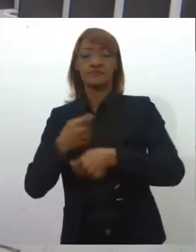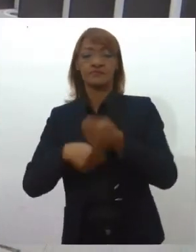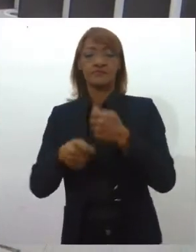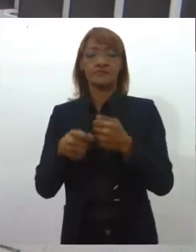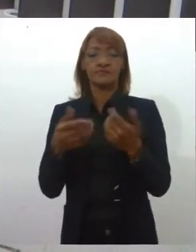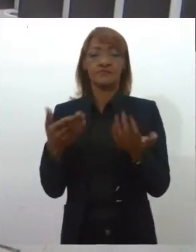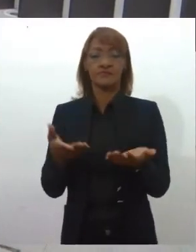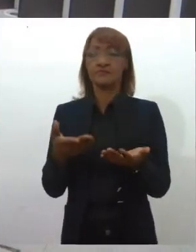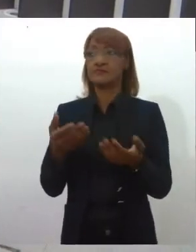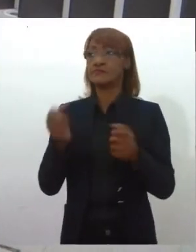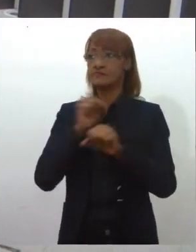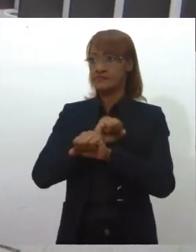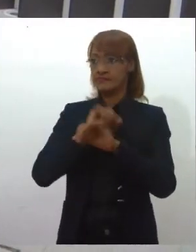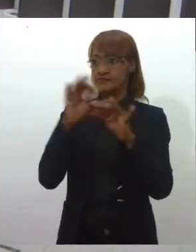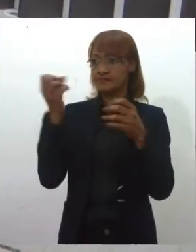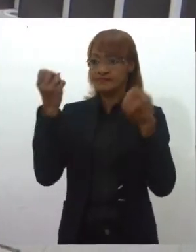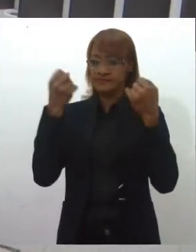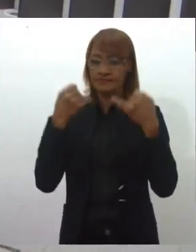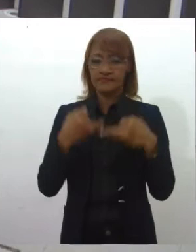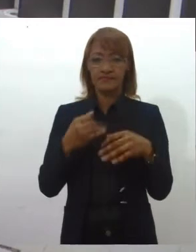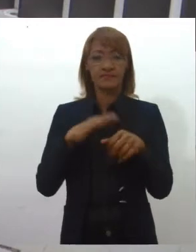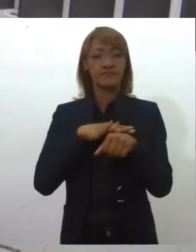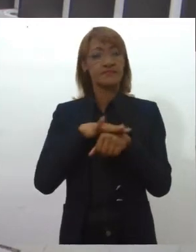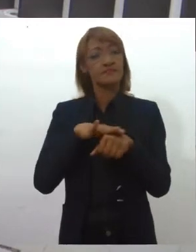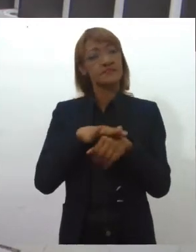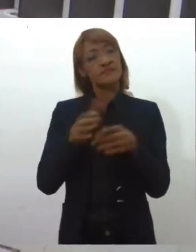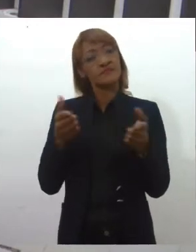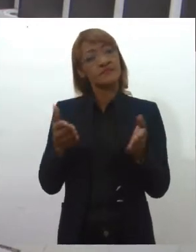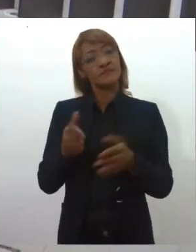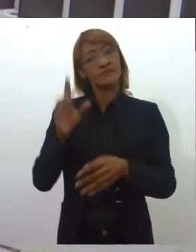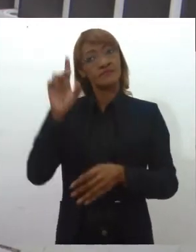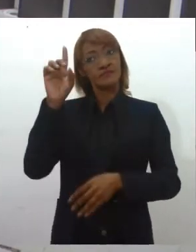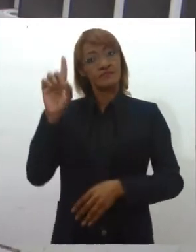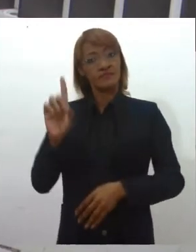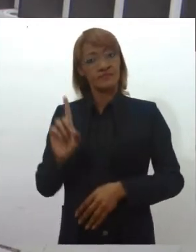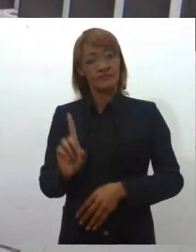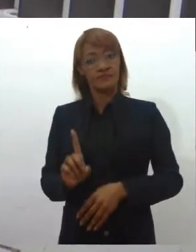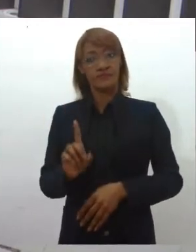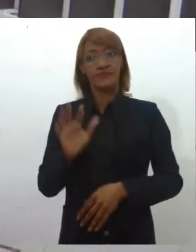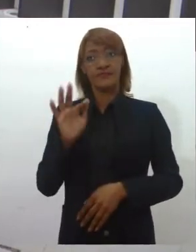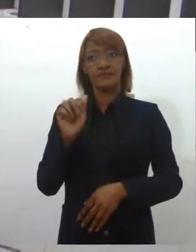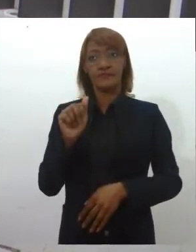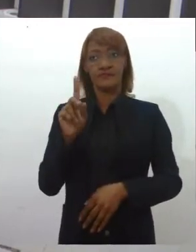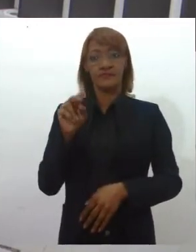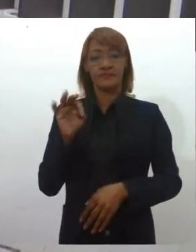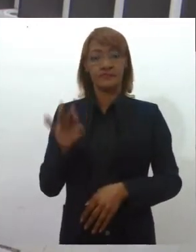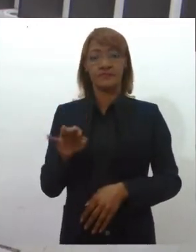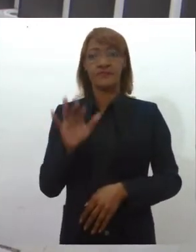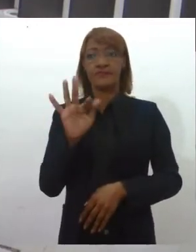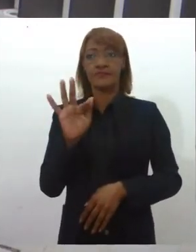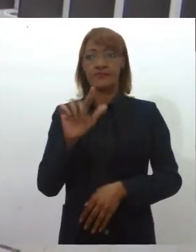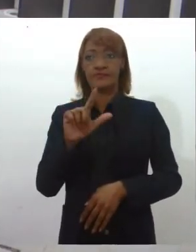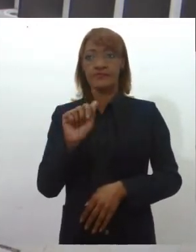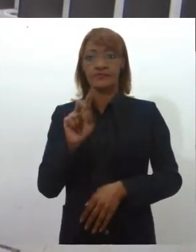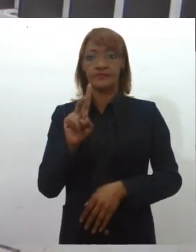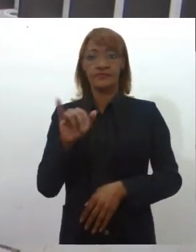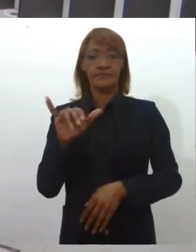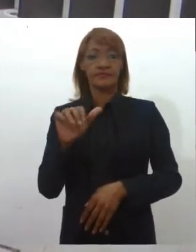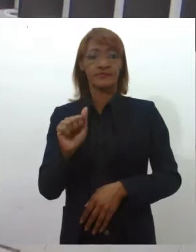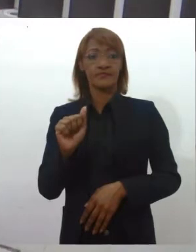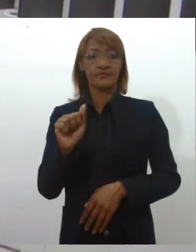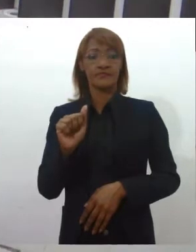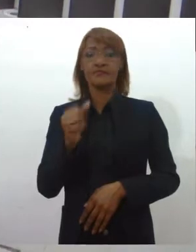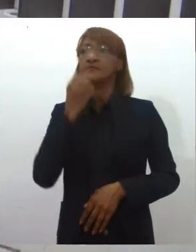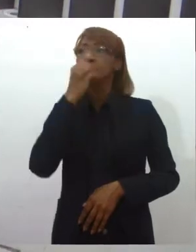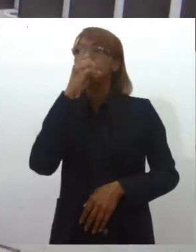nos dar mais esclarecimentos, eu converso agora com a diretora técnica da FAPTEC, Flávia Angélica Santos. Muito bom dia, Flávia.